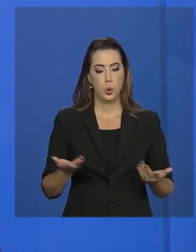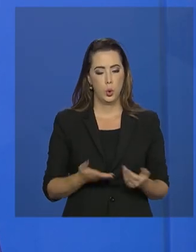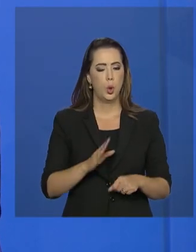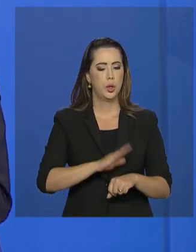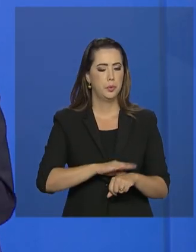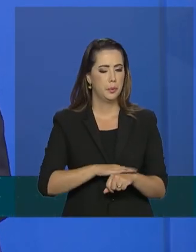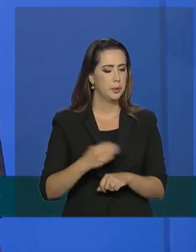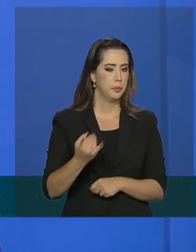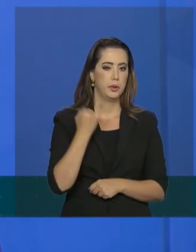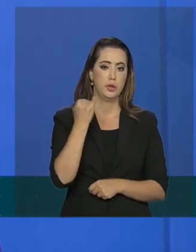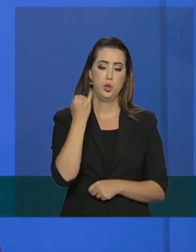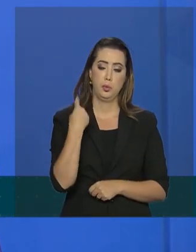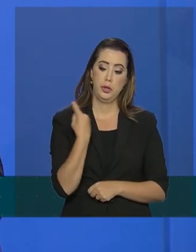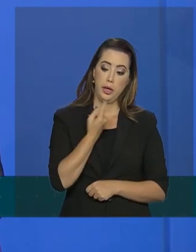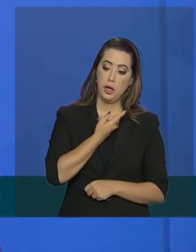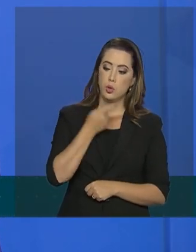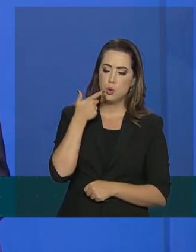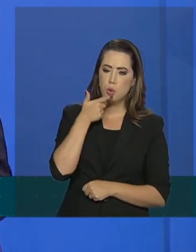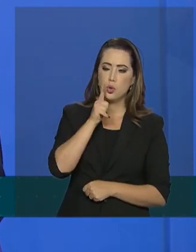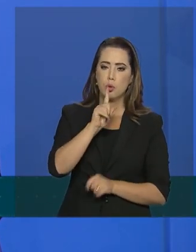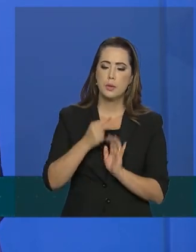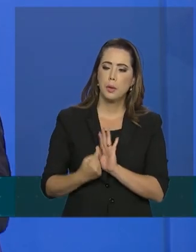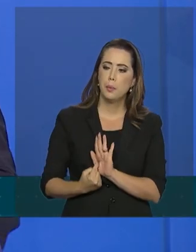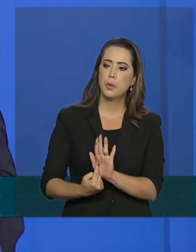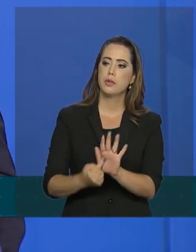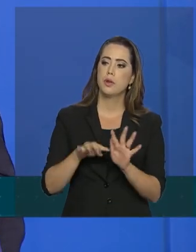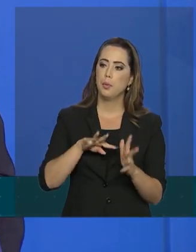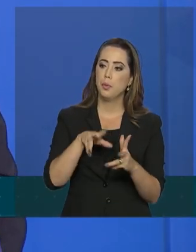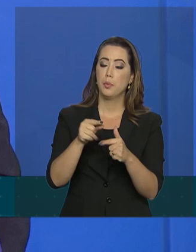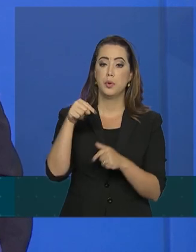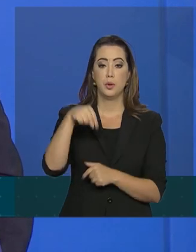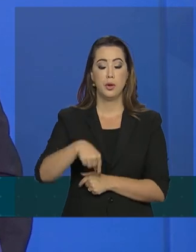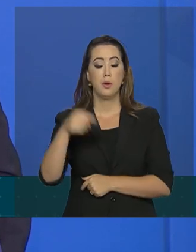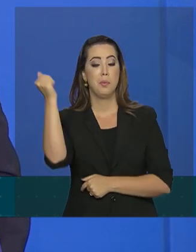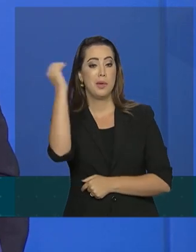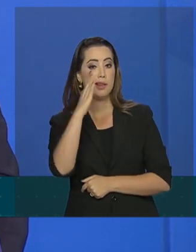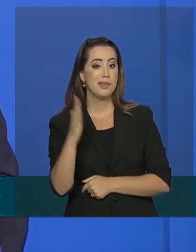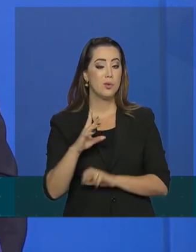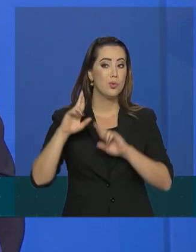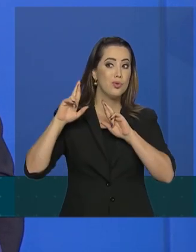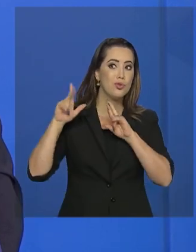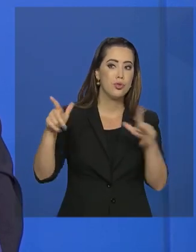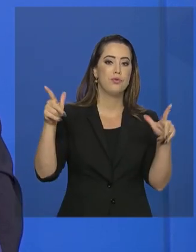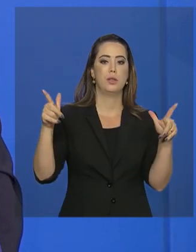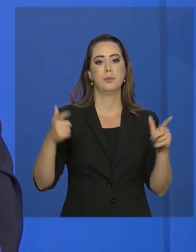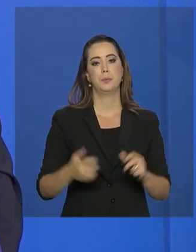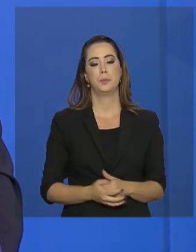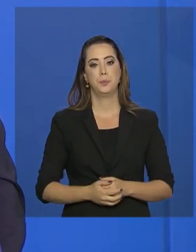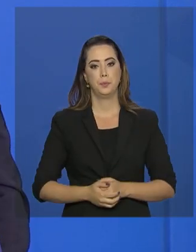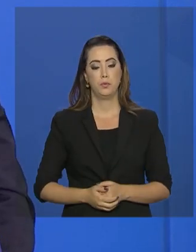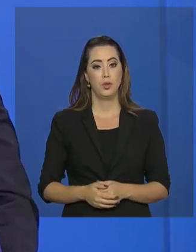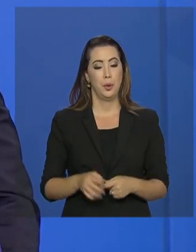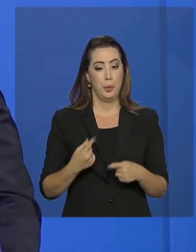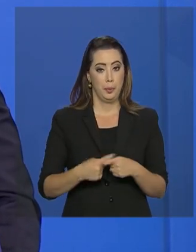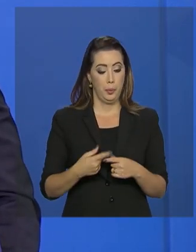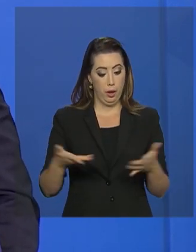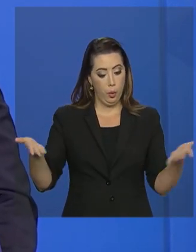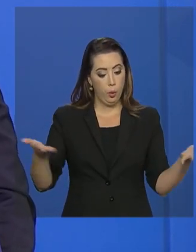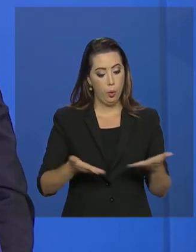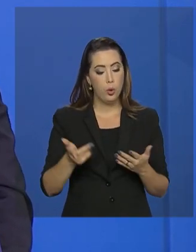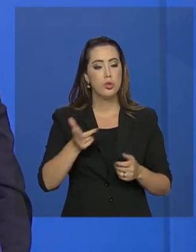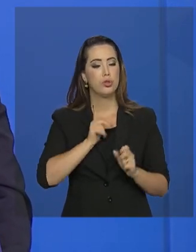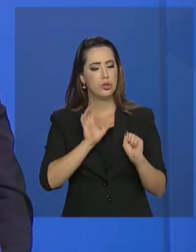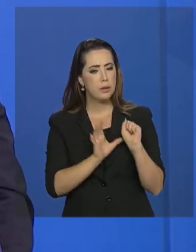para que a gente consiga realmente mostrar para o mundo que o ambiente de negócios do Brasil hoje é outro. Que hoje existe